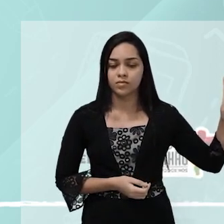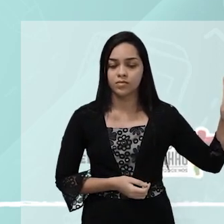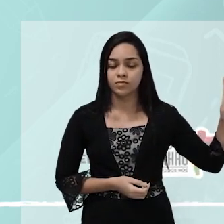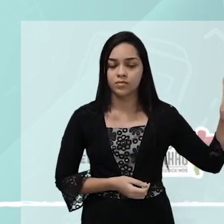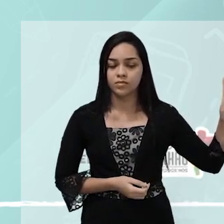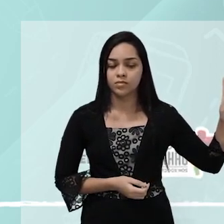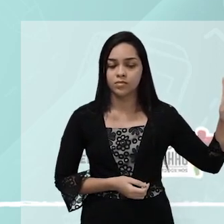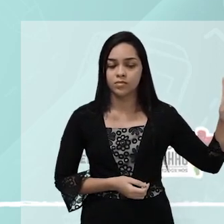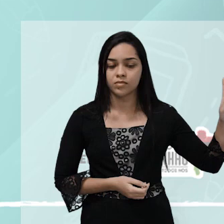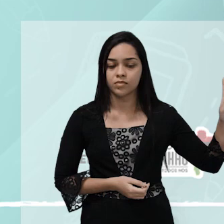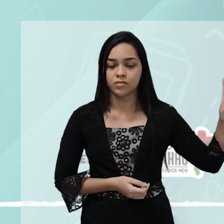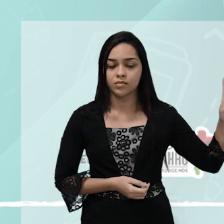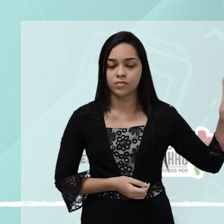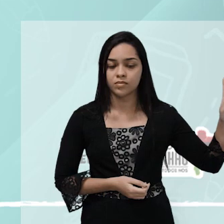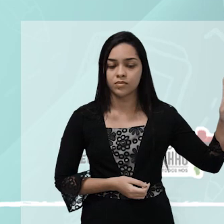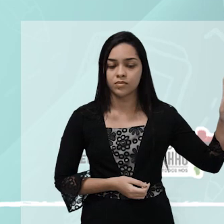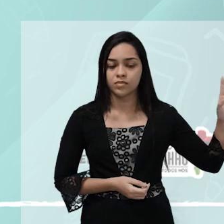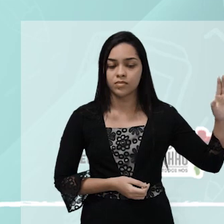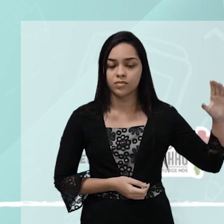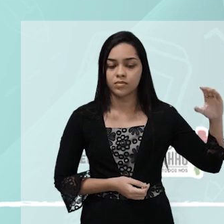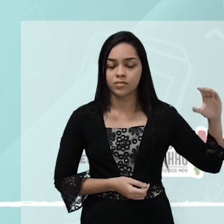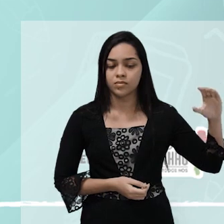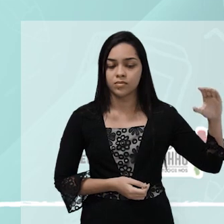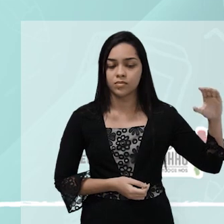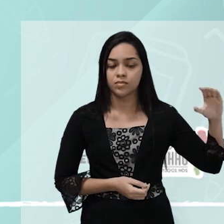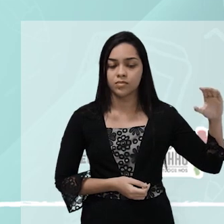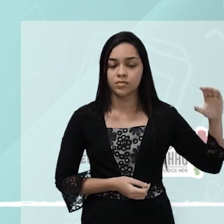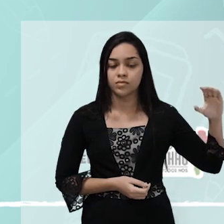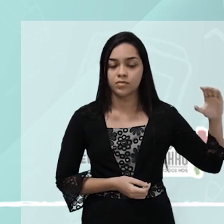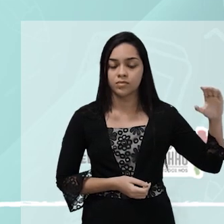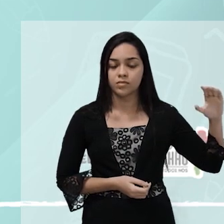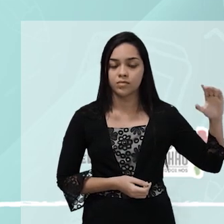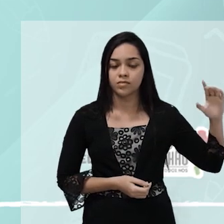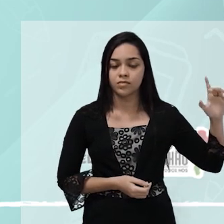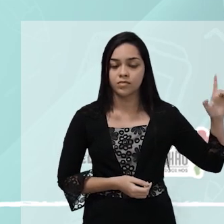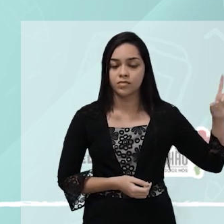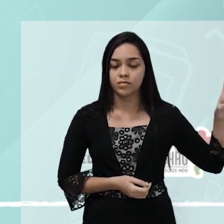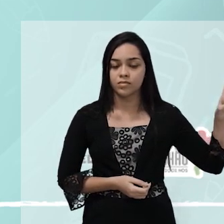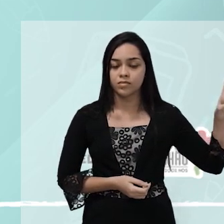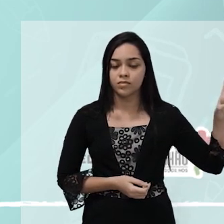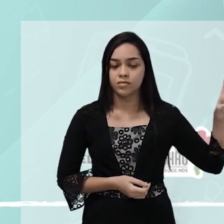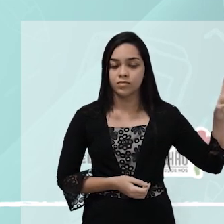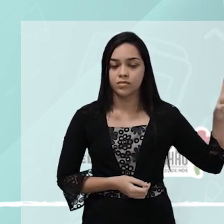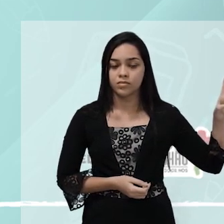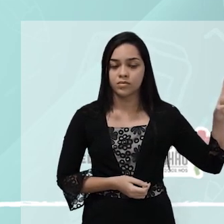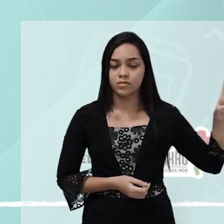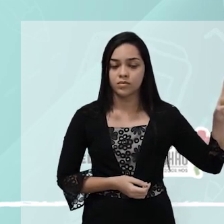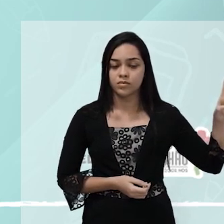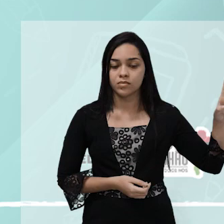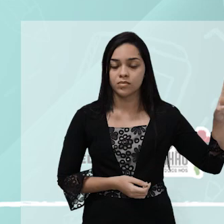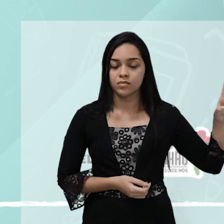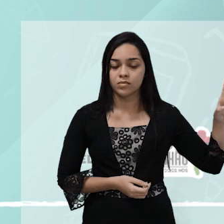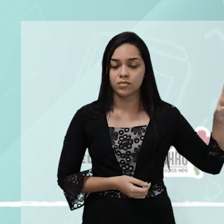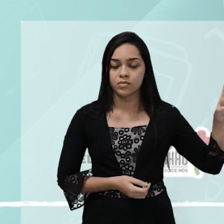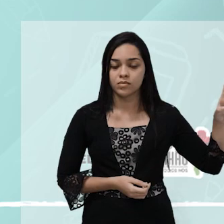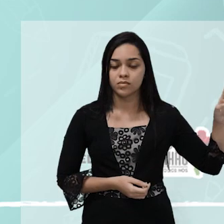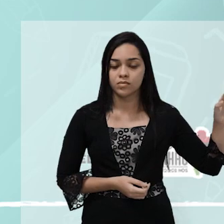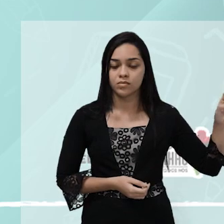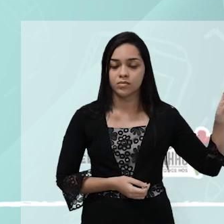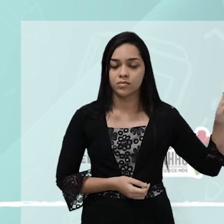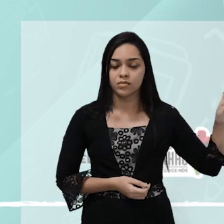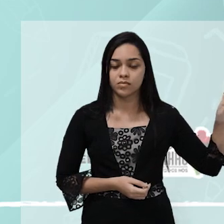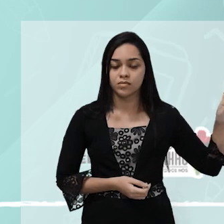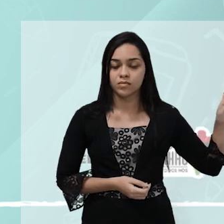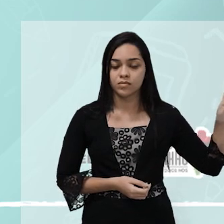B, rebuscada e culta. C, subjetiva e clássica. D, objetiva